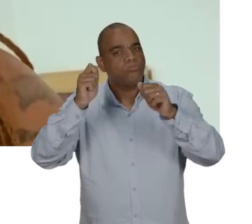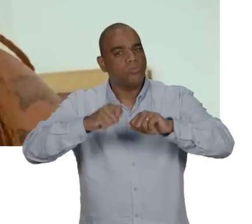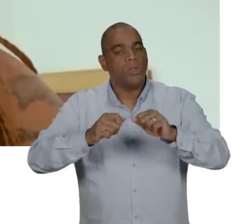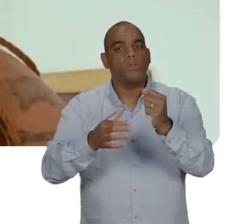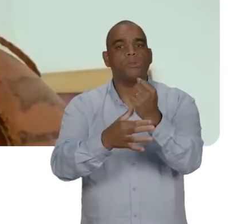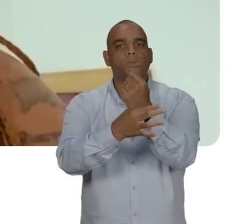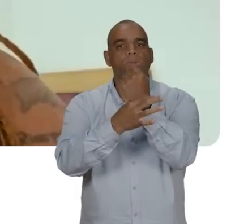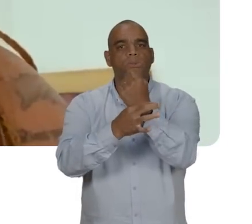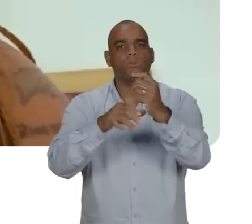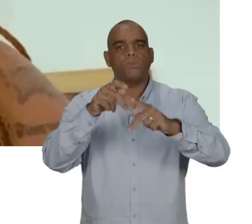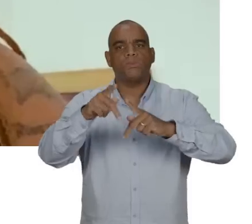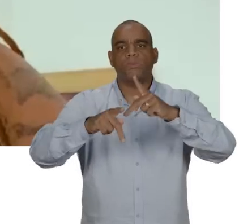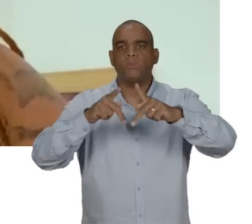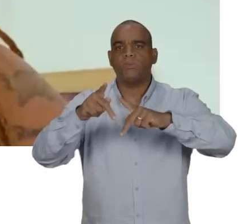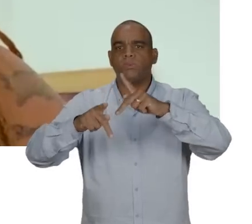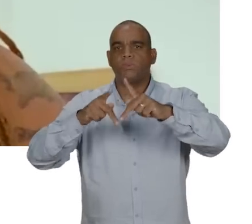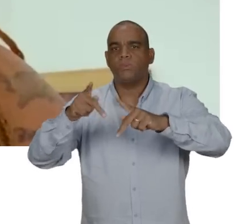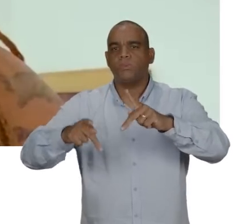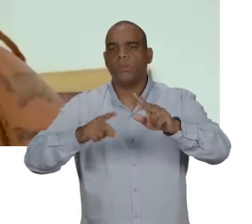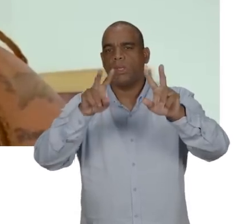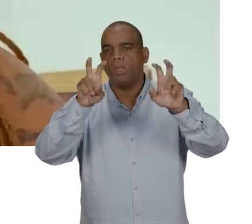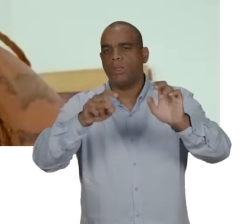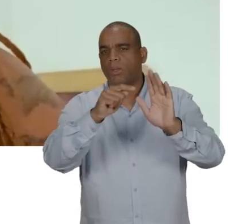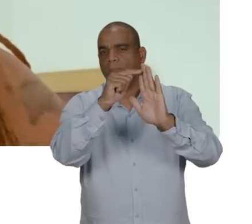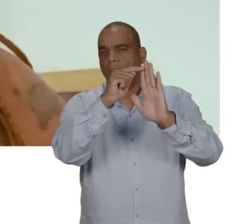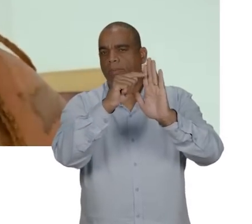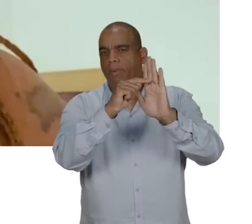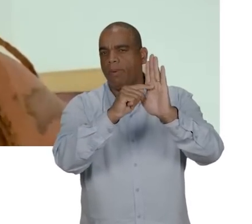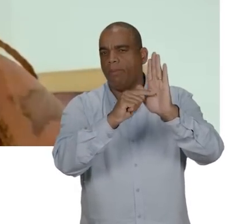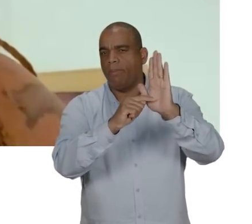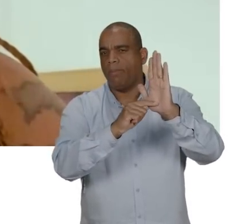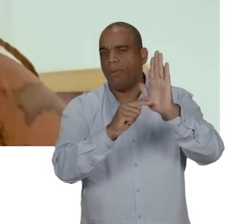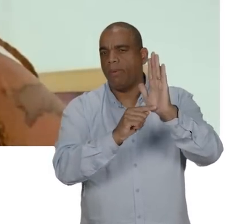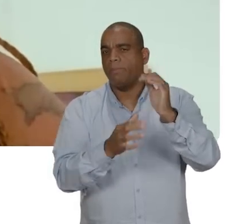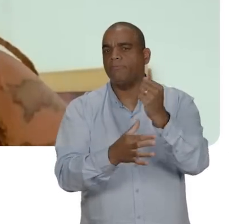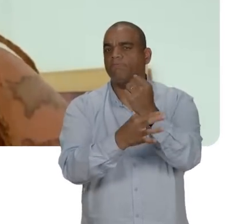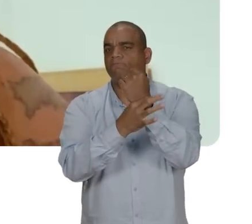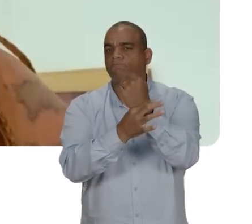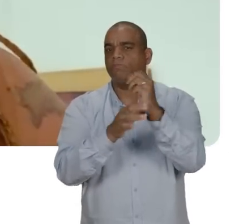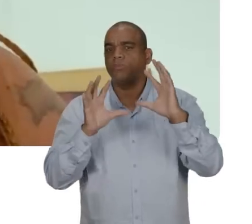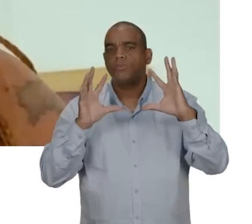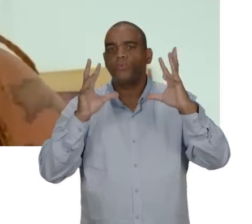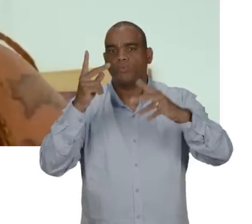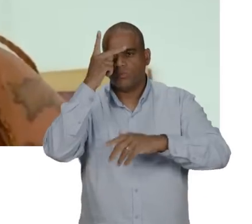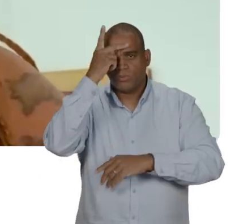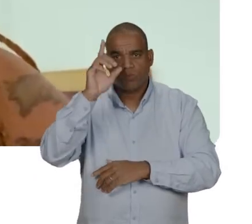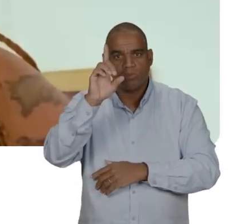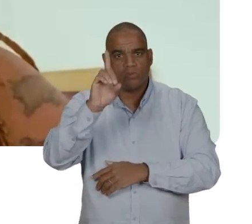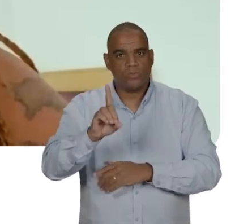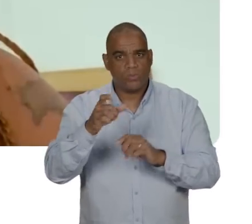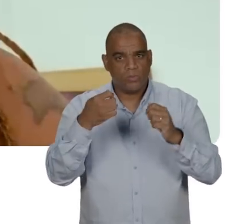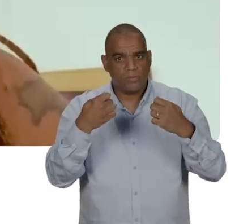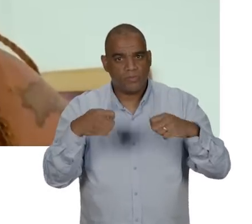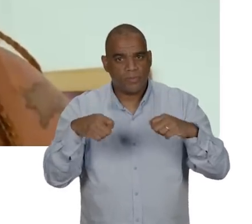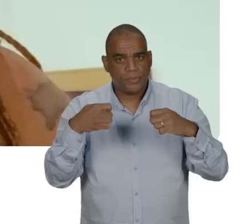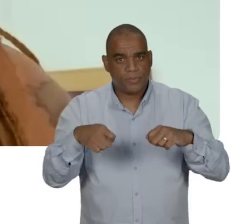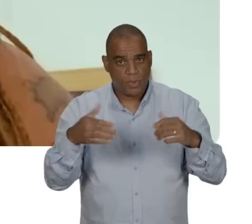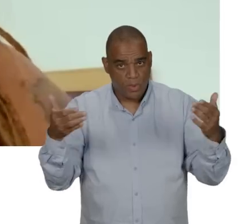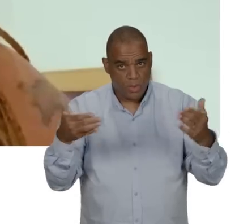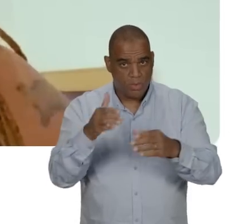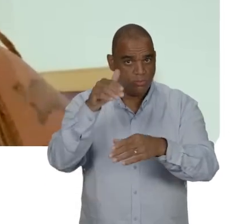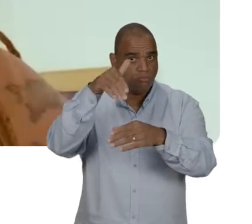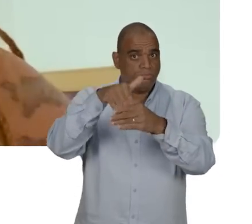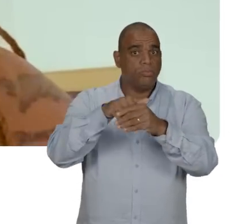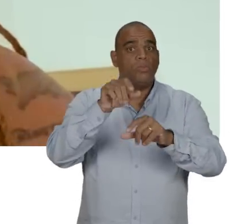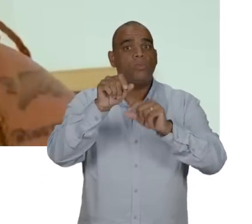cidade, segurança pública e todas essas agendas que perpassam e interseccionalizam a garantia total de direitos para uma pessoa, né?